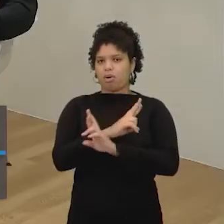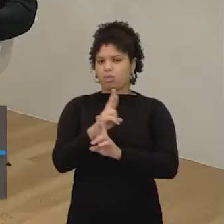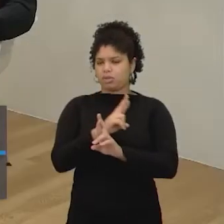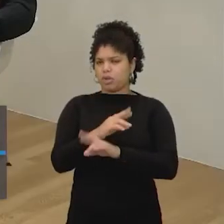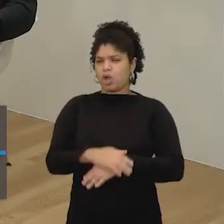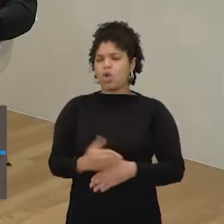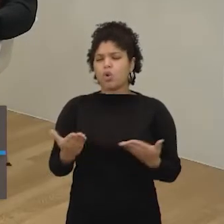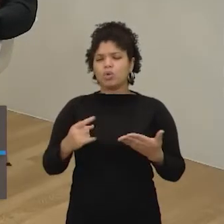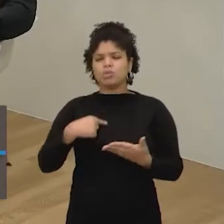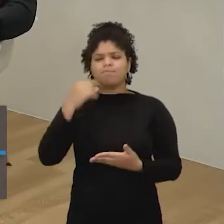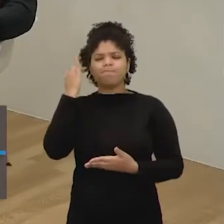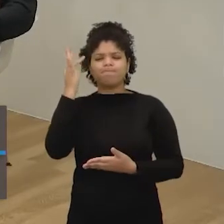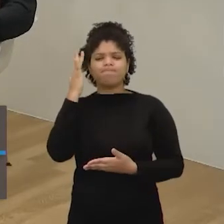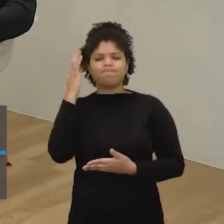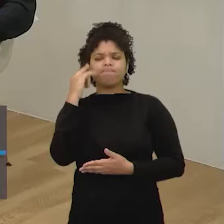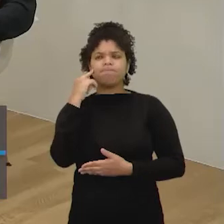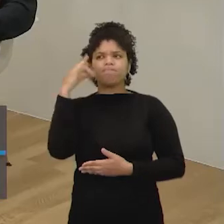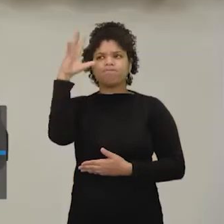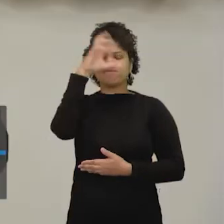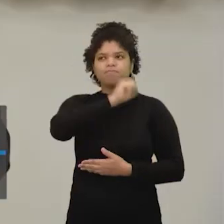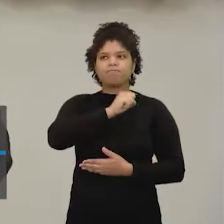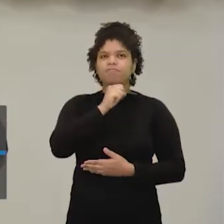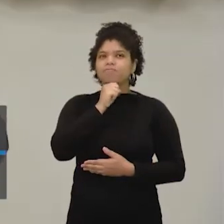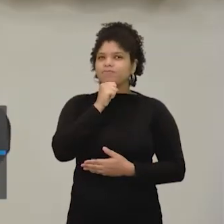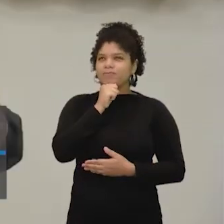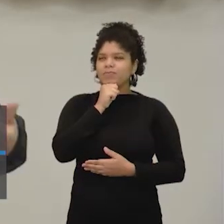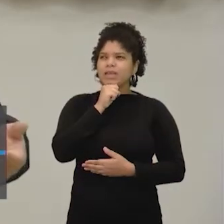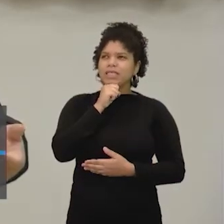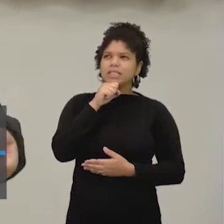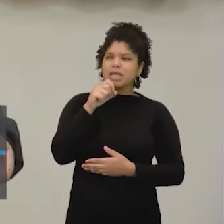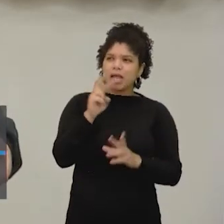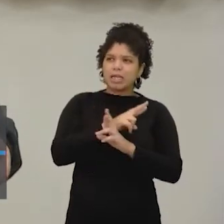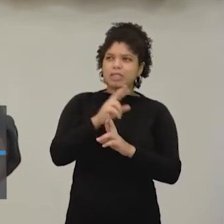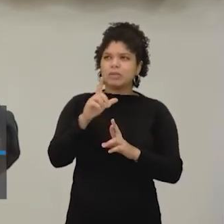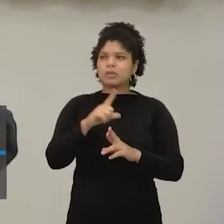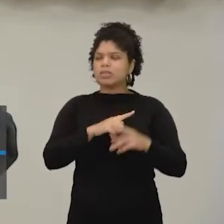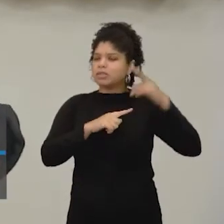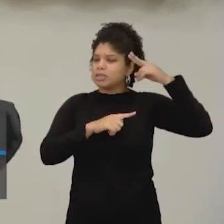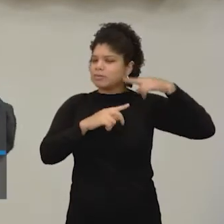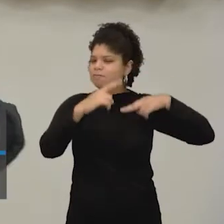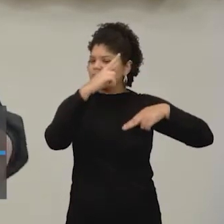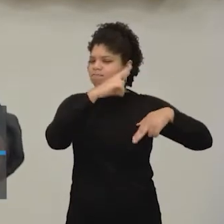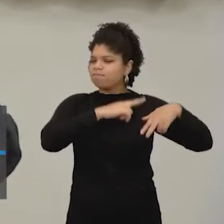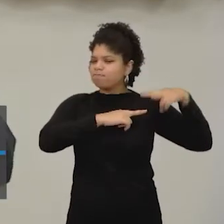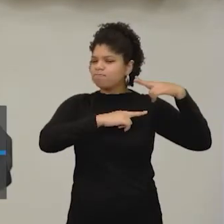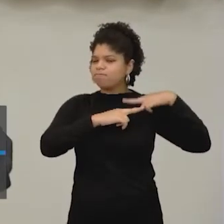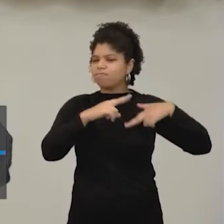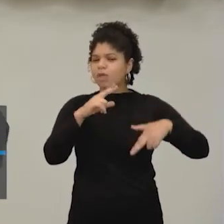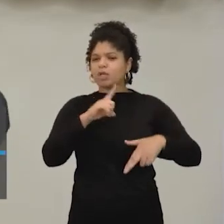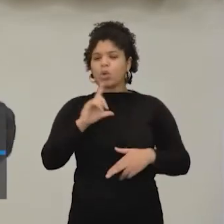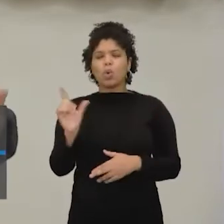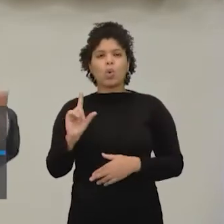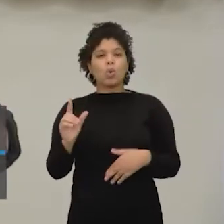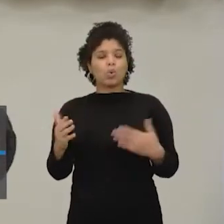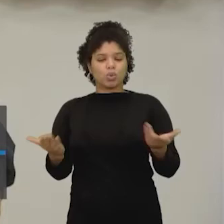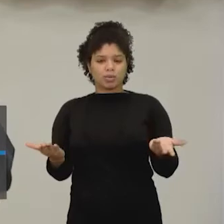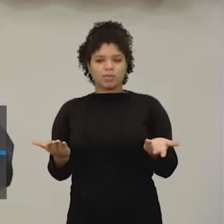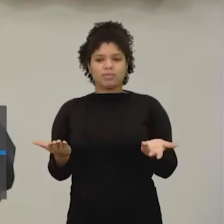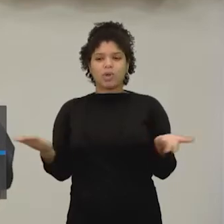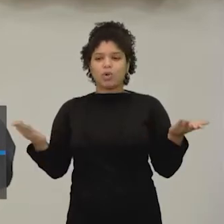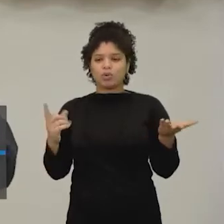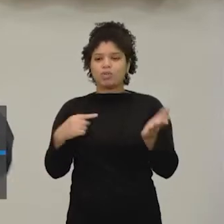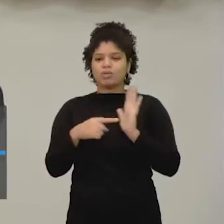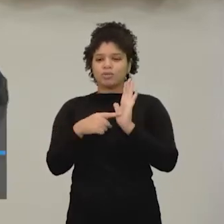esse questionamento, né? Da chapinha iônica, que foi um momento de discussão aqui entre eu e a Fabi. Então a gente vai passar